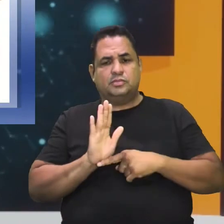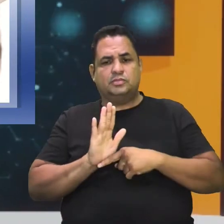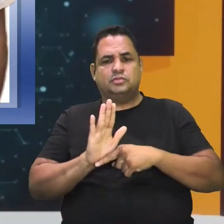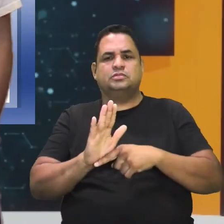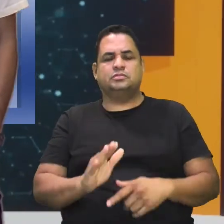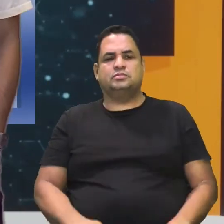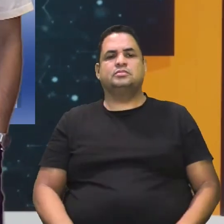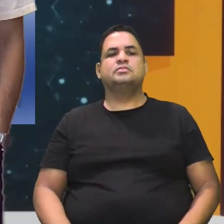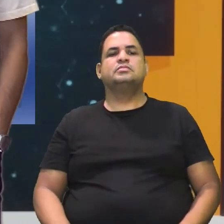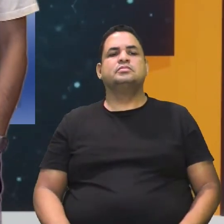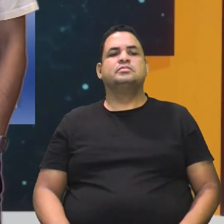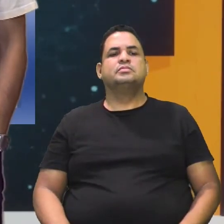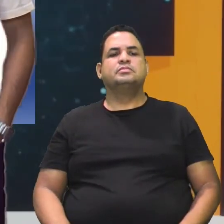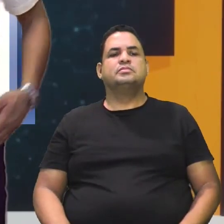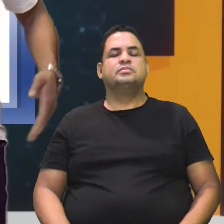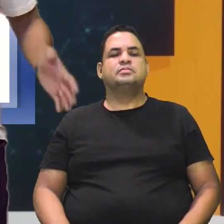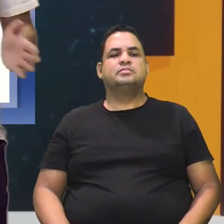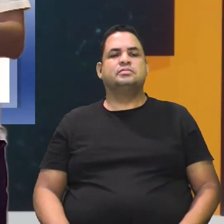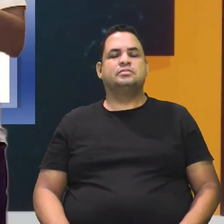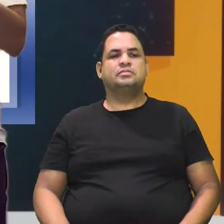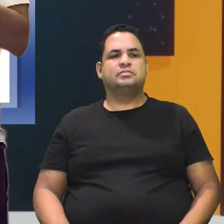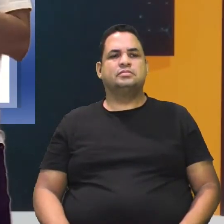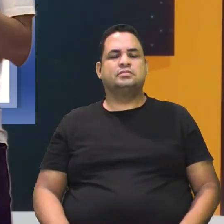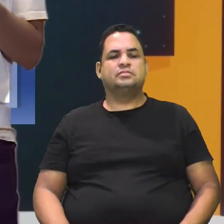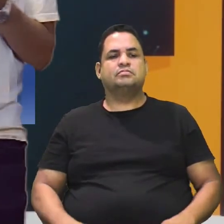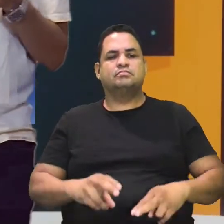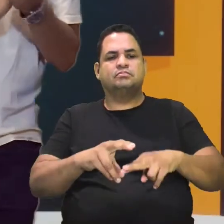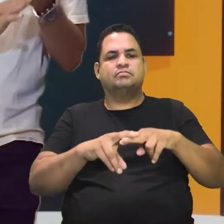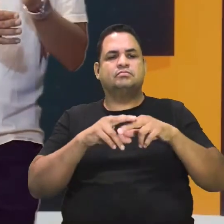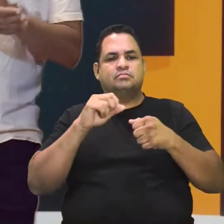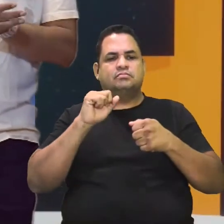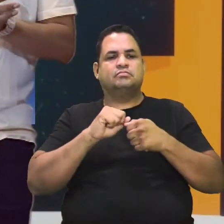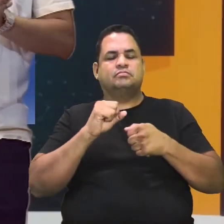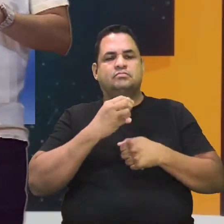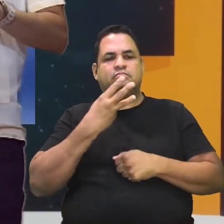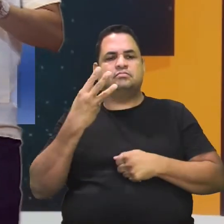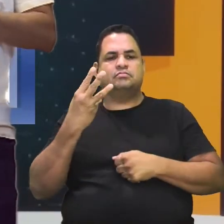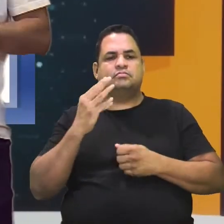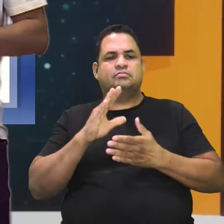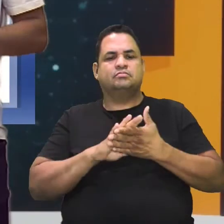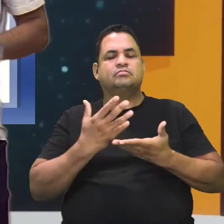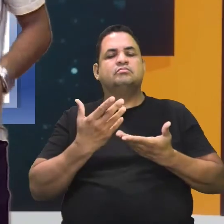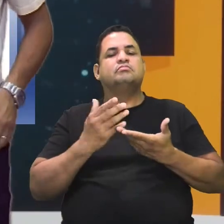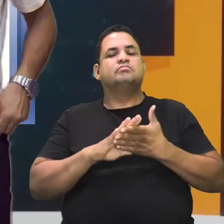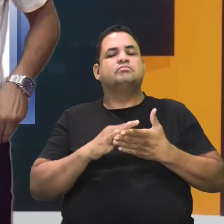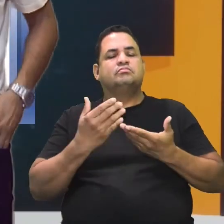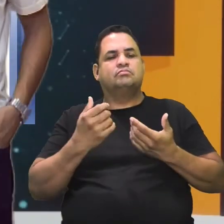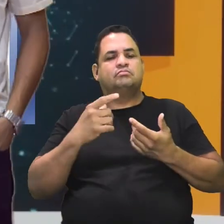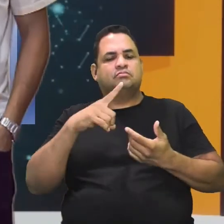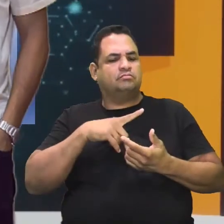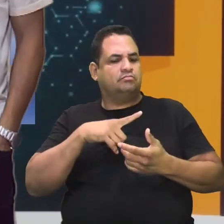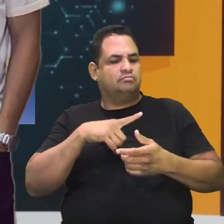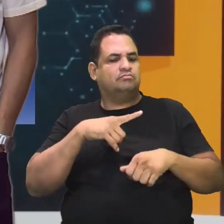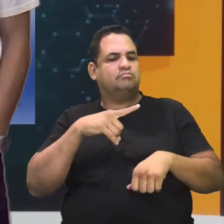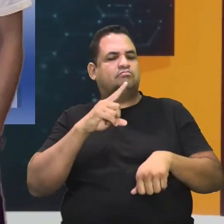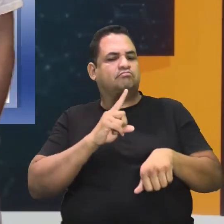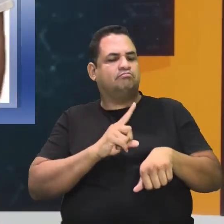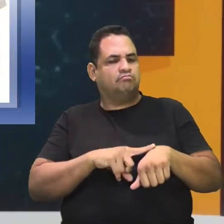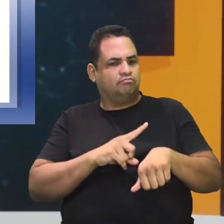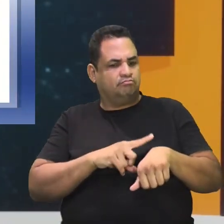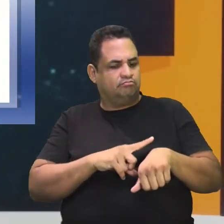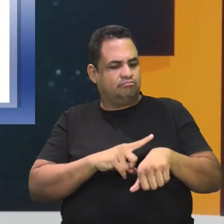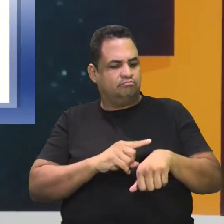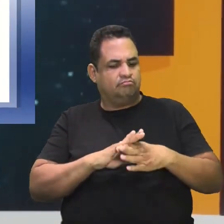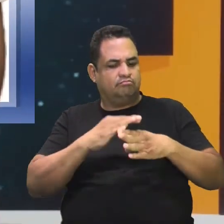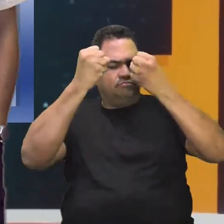tá? Beleza. Beleza? Tranquilo. Então, por isso fizemos apenas 3, para a gente ter tempo de fazer, explanar,